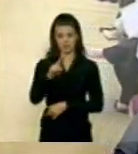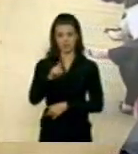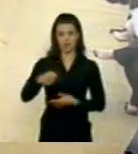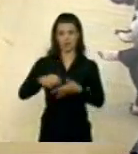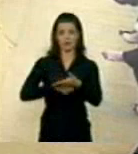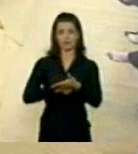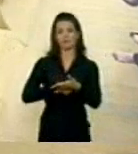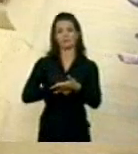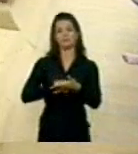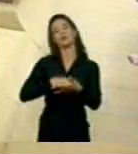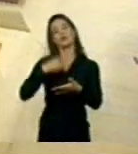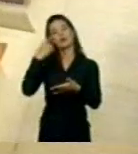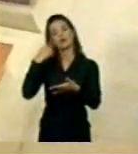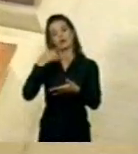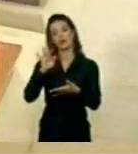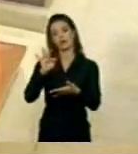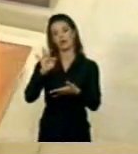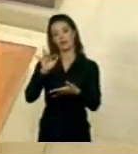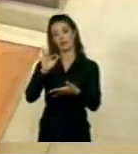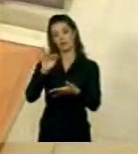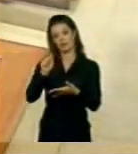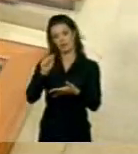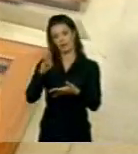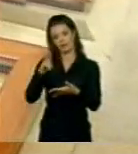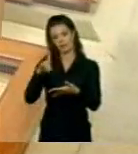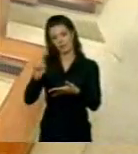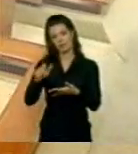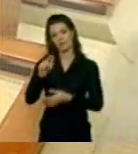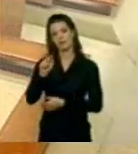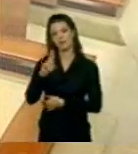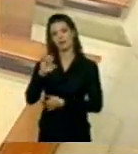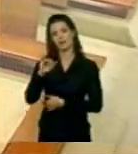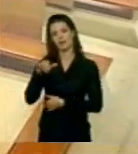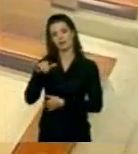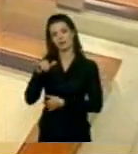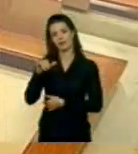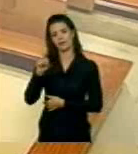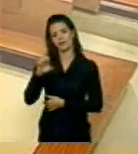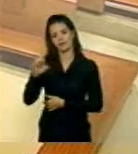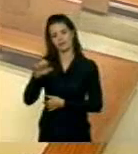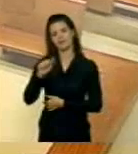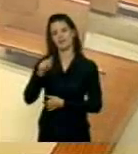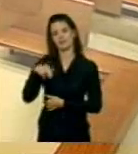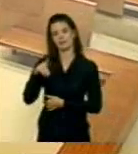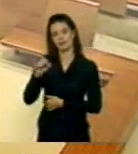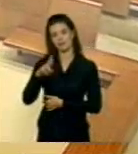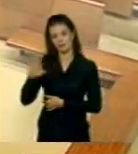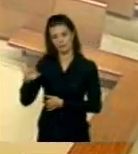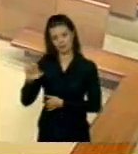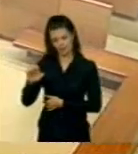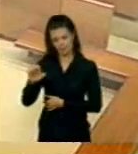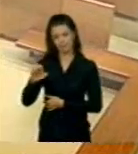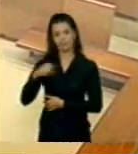assinada pelos advogados doutores Fábio Medina Osório, Grace Maria Fernandes Mendonça e André de Quadro Dantas